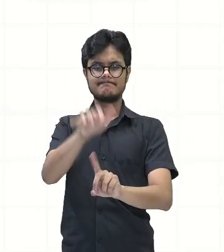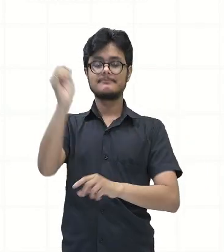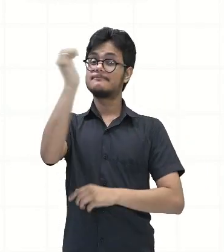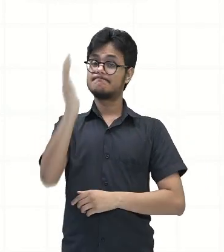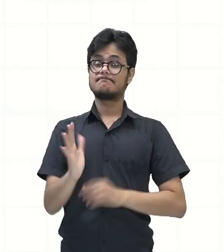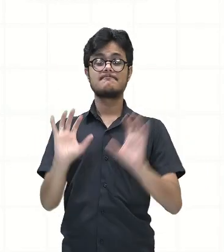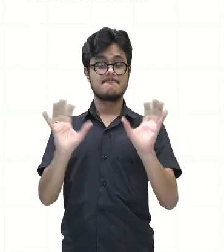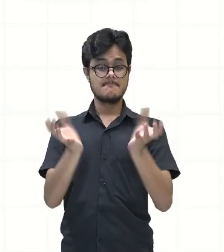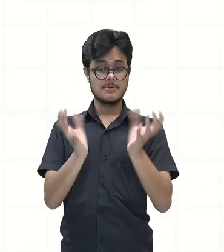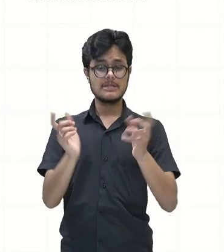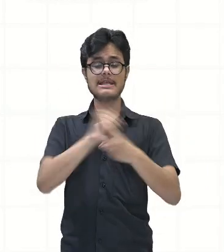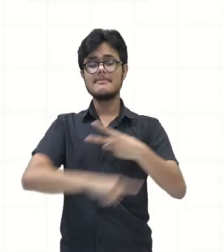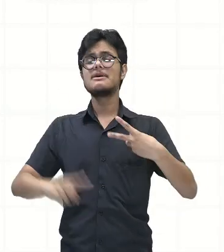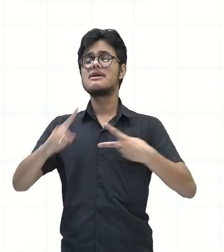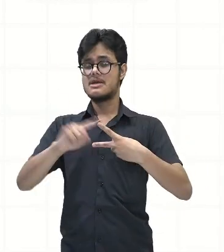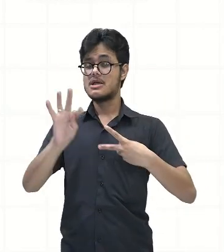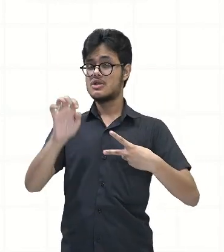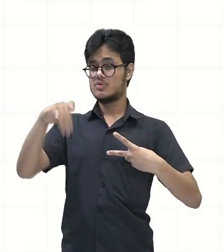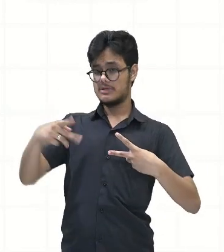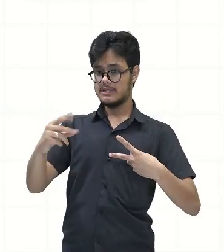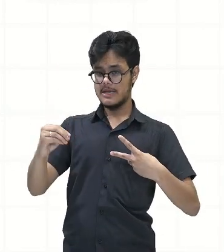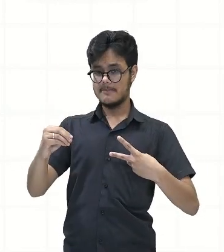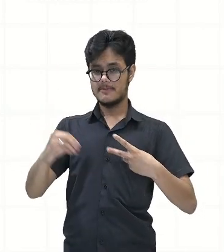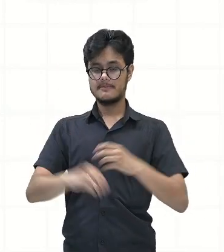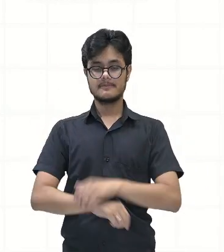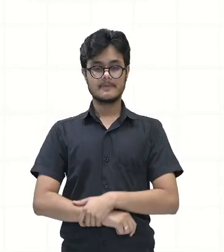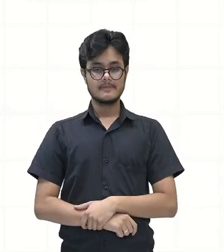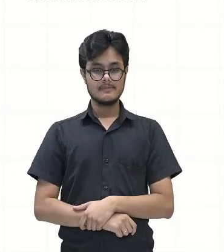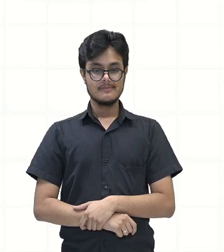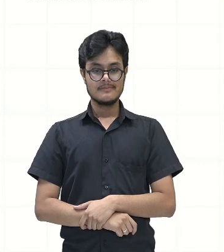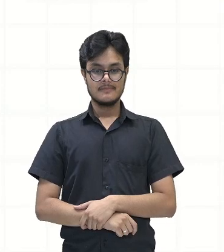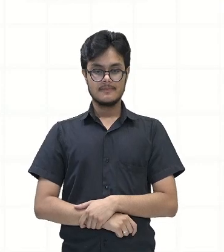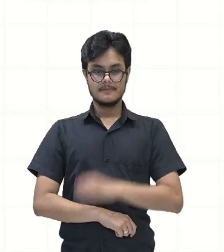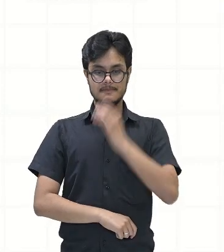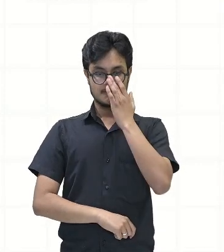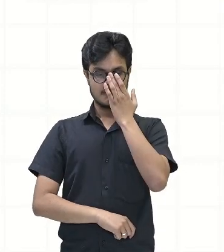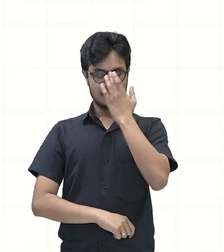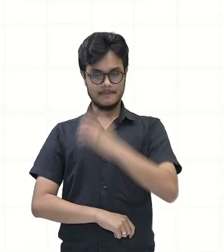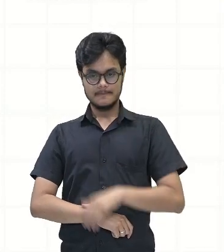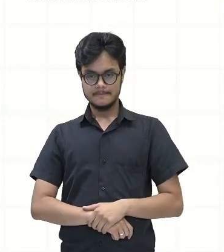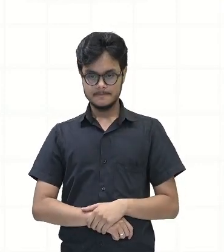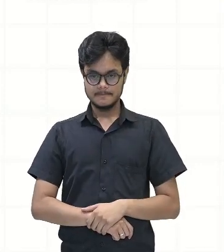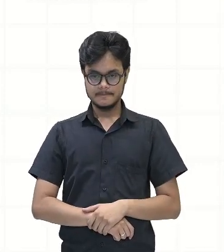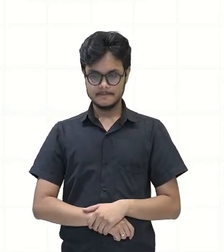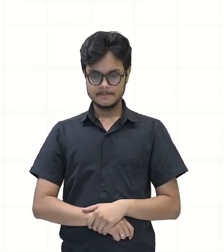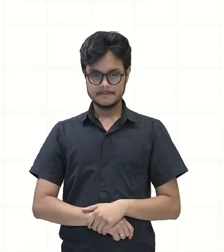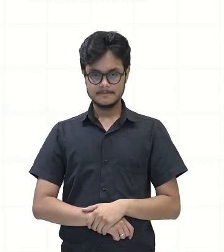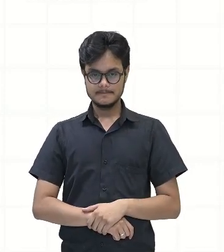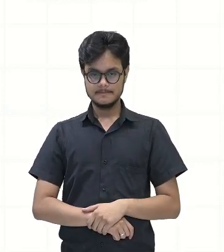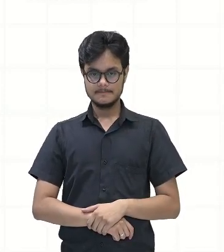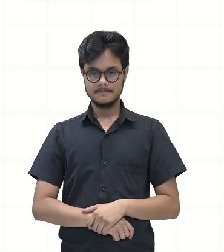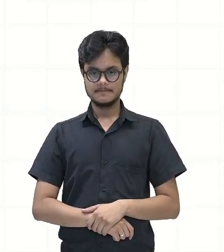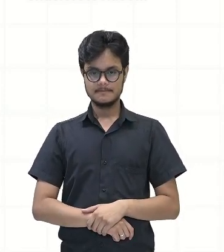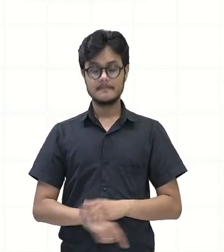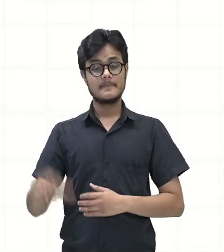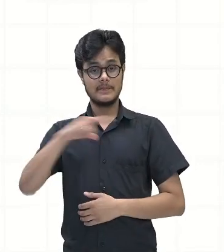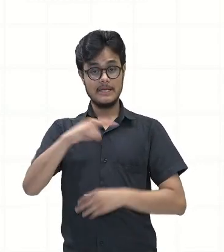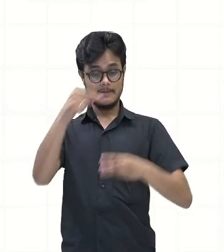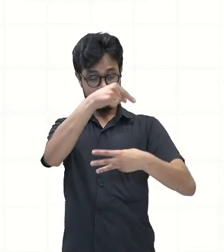aulas, né, que vão influenciar nos tipos de clima do Brasil. Então, nós temos 3 massas de